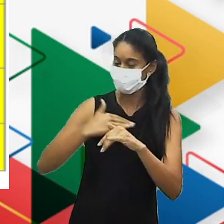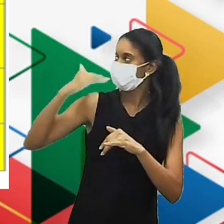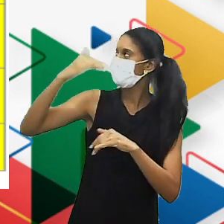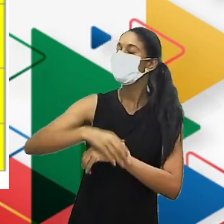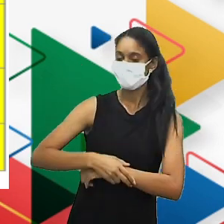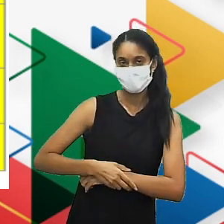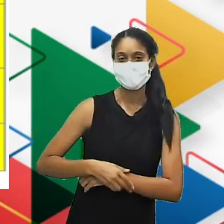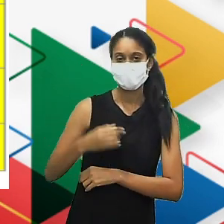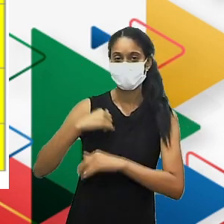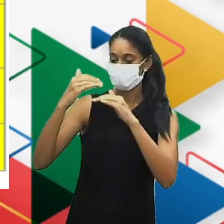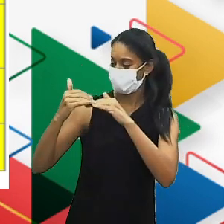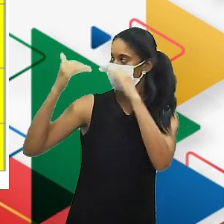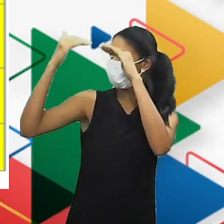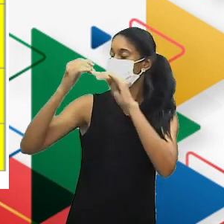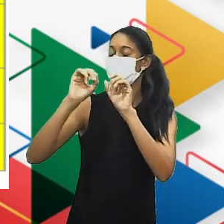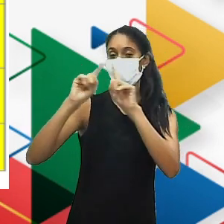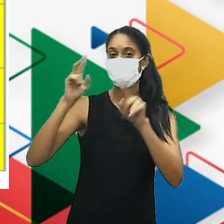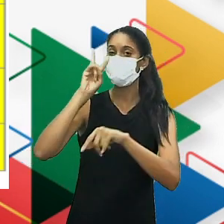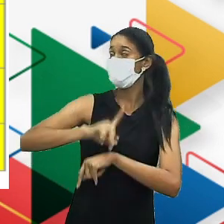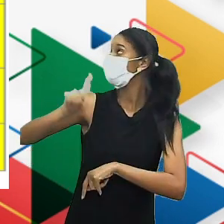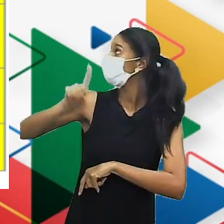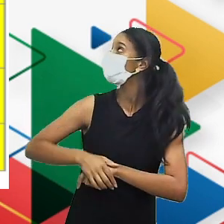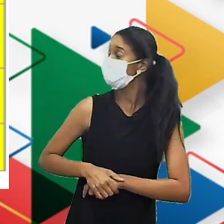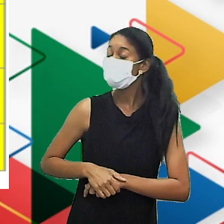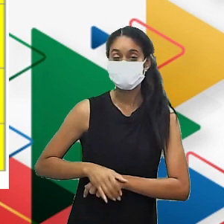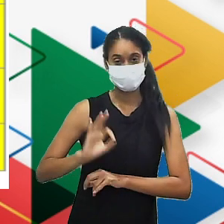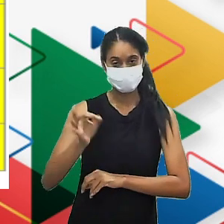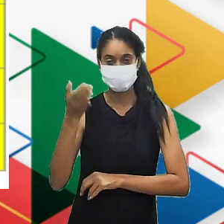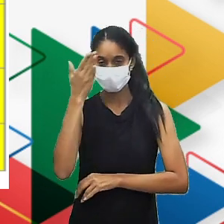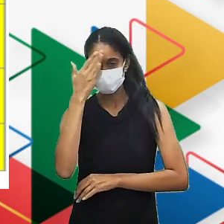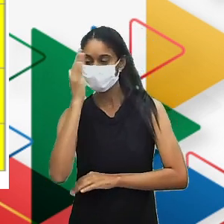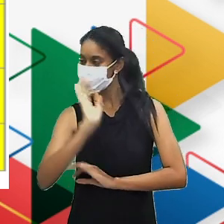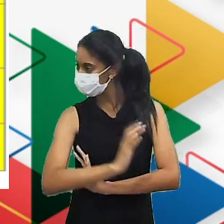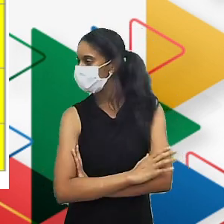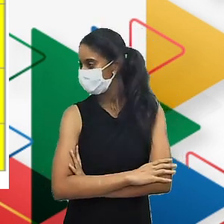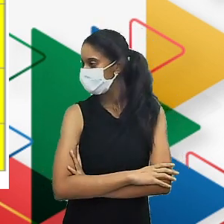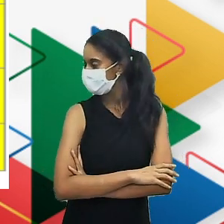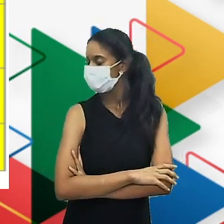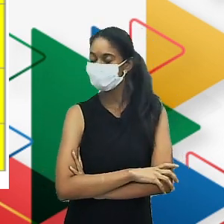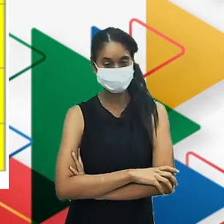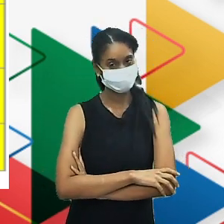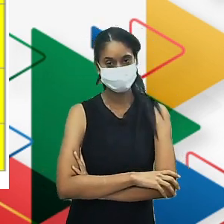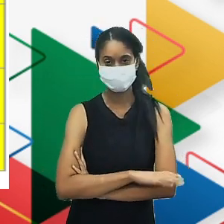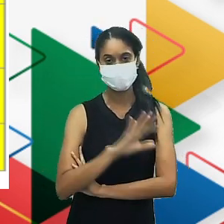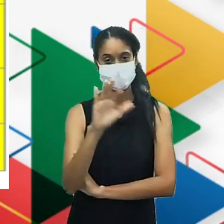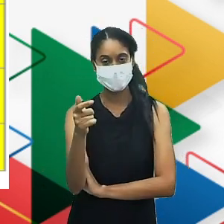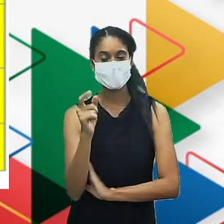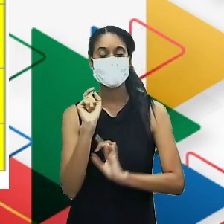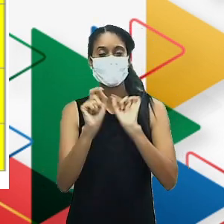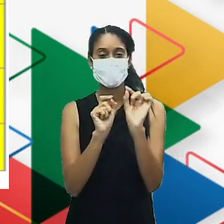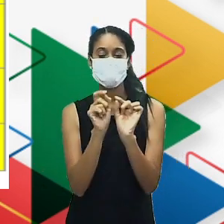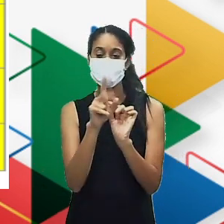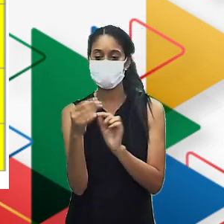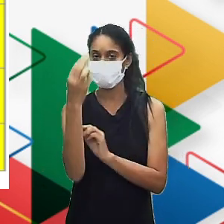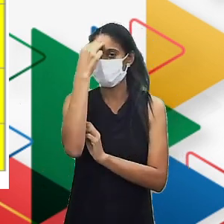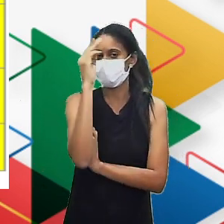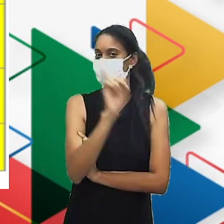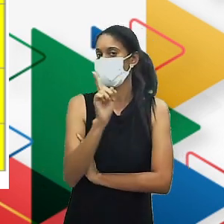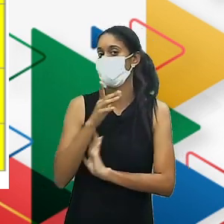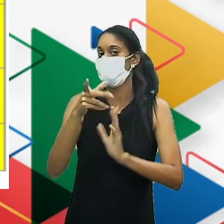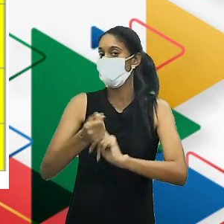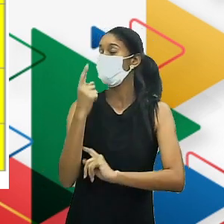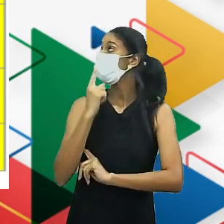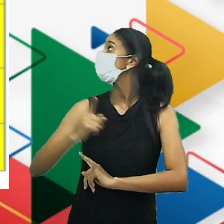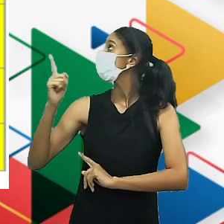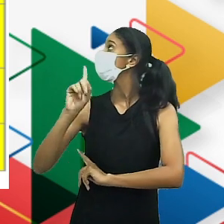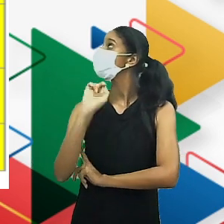Aline? Ia ficar por cima dela aí, mas dava para ver. É só para ter uma noção. Logicamente que você não vai memorizar tudo isso.